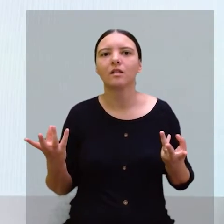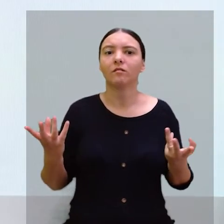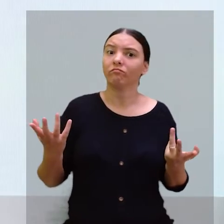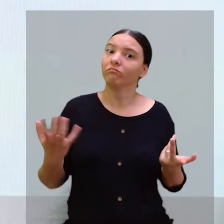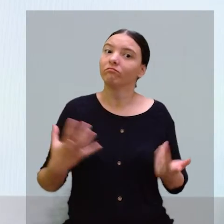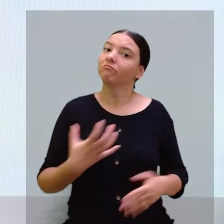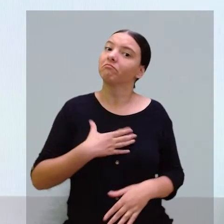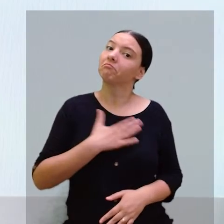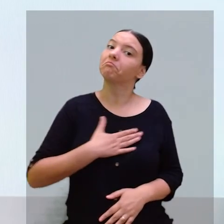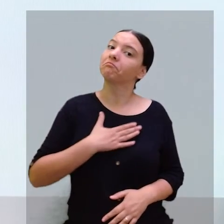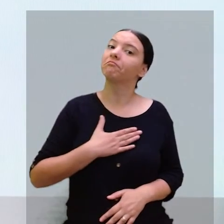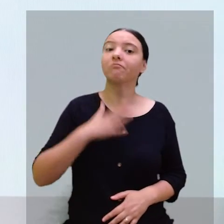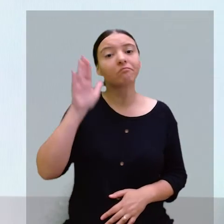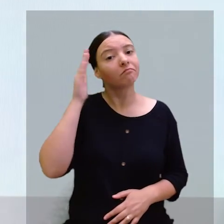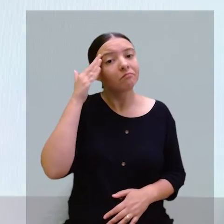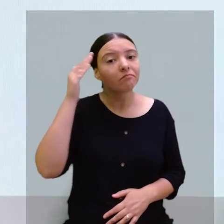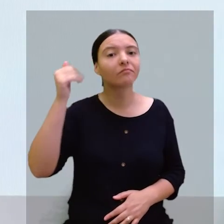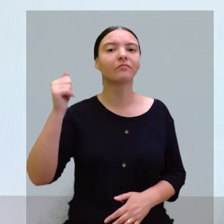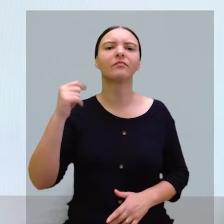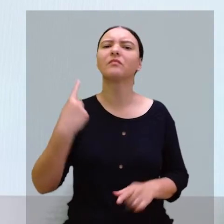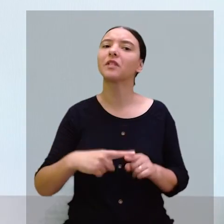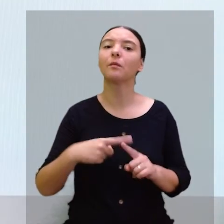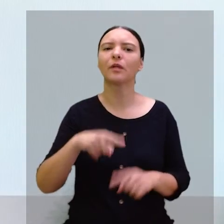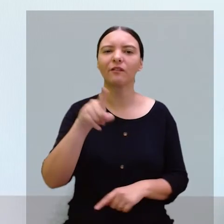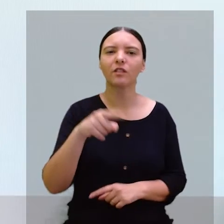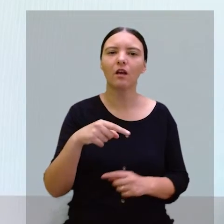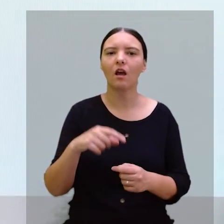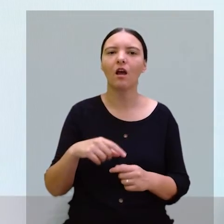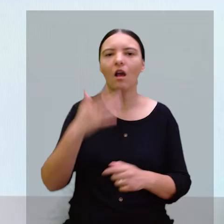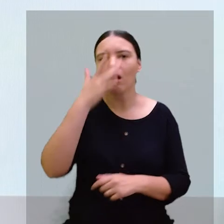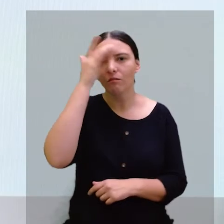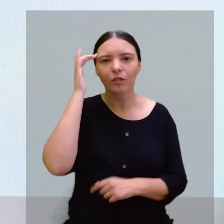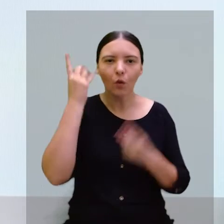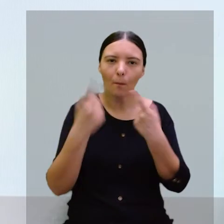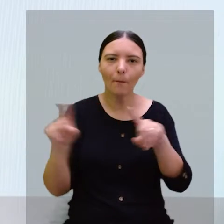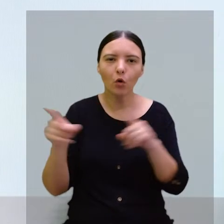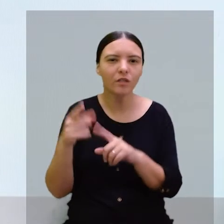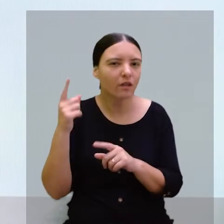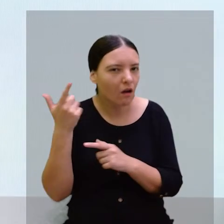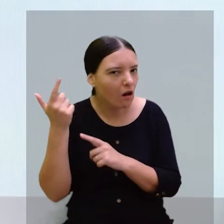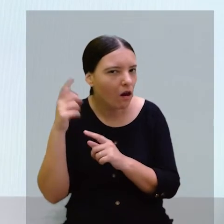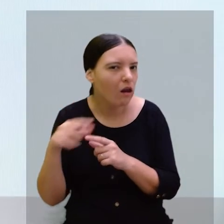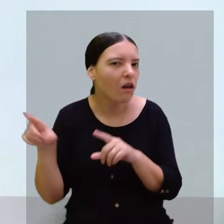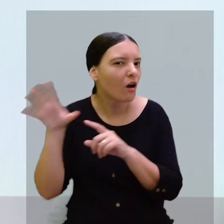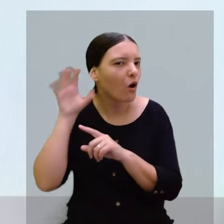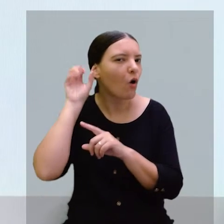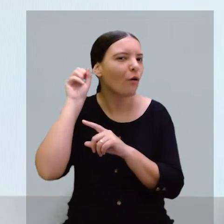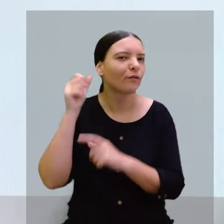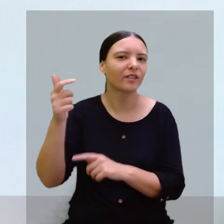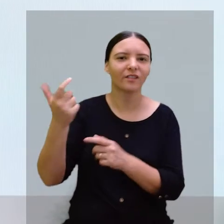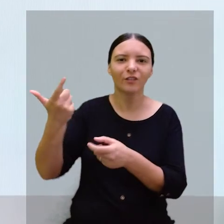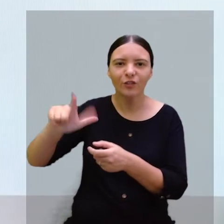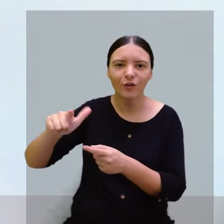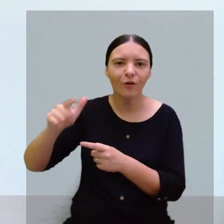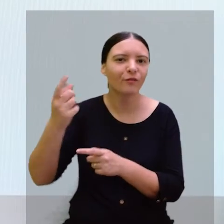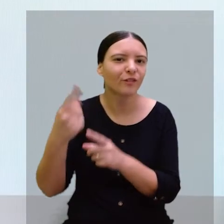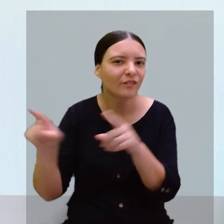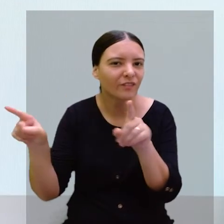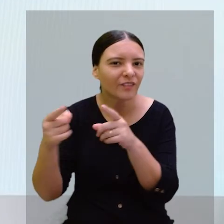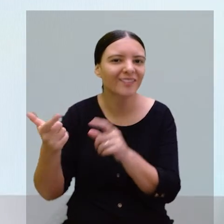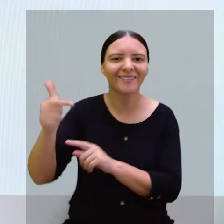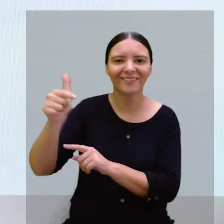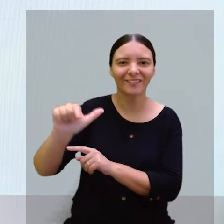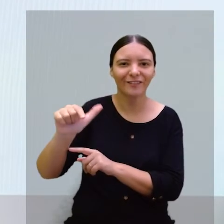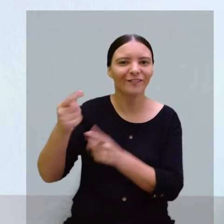gesto prazeroso em saber isso, assim. Por que você fica ali horas ouvindo a mesma música? Tem aquele gesto, quem nunca, né? Ficou a tarde